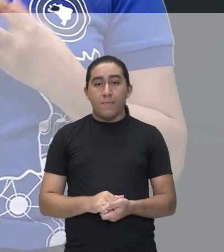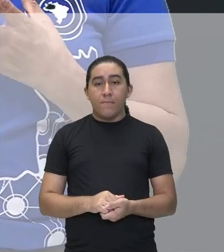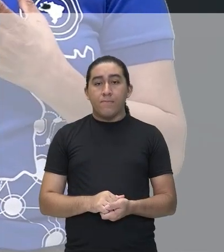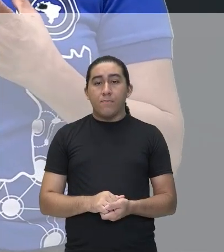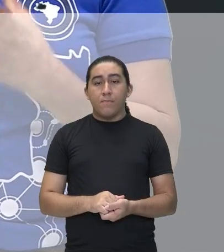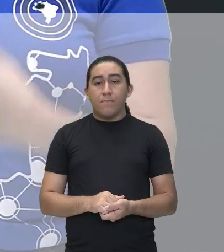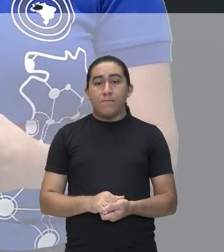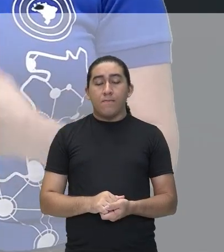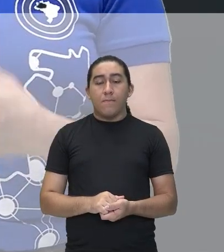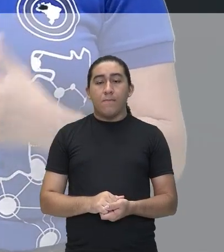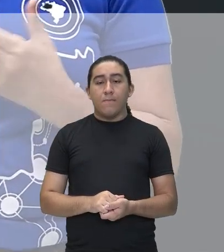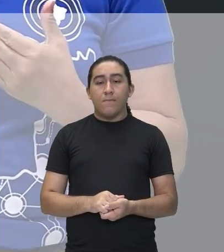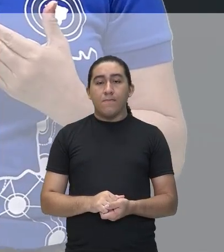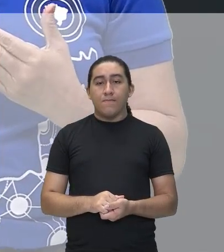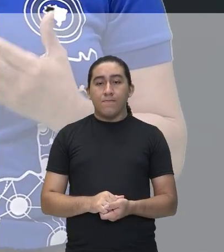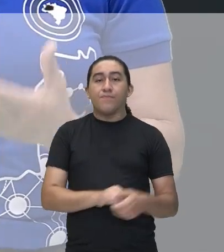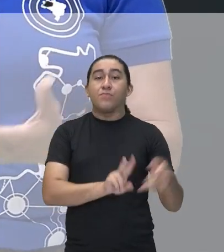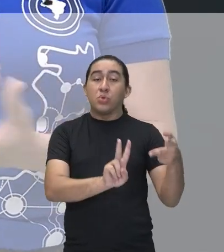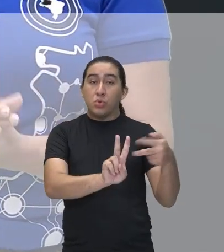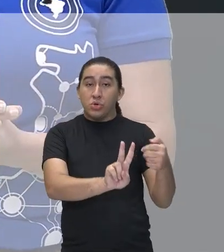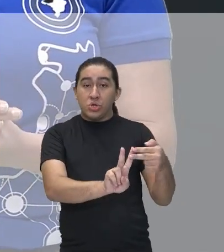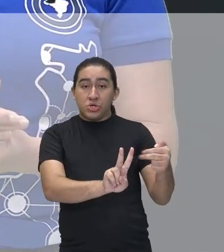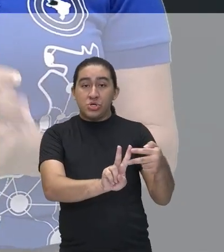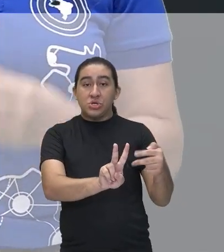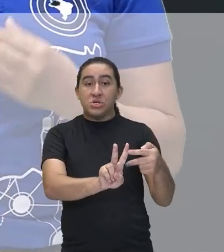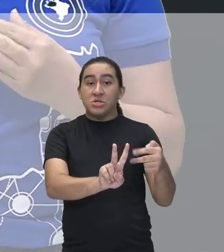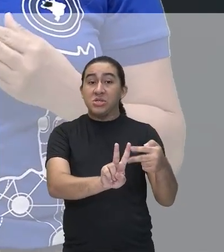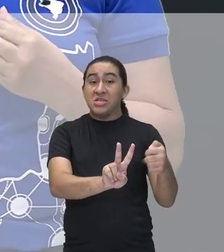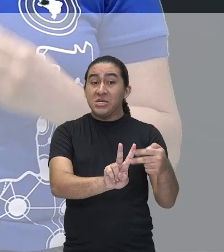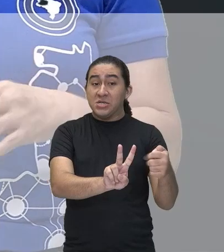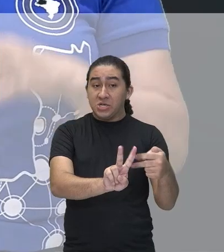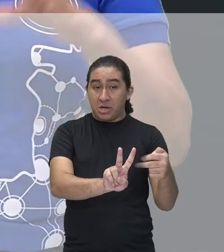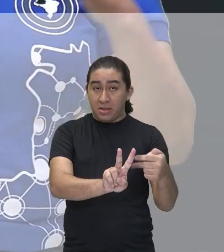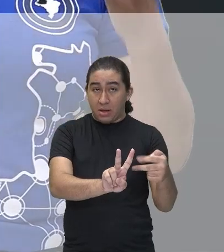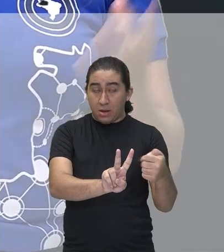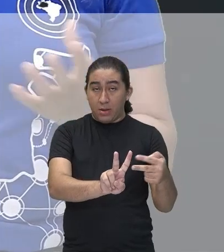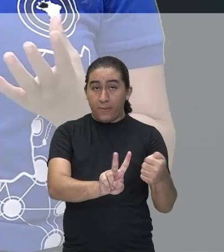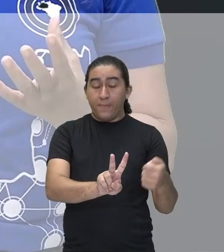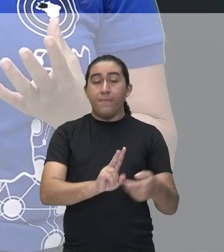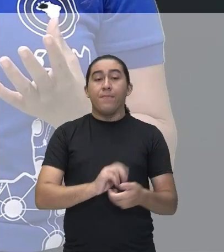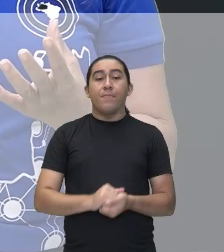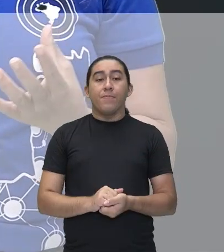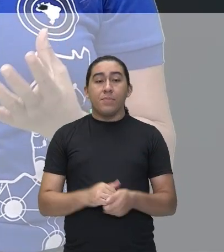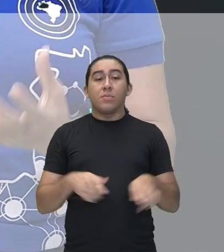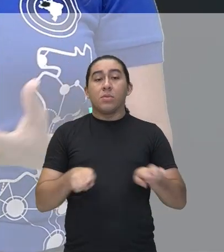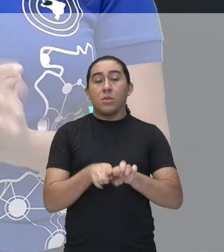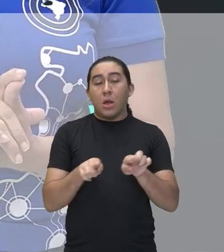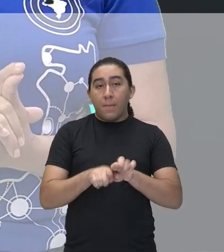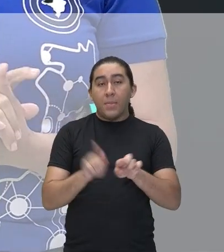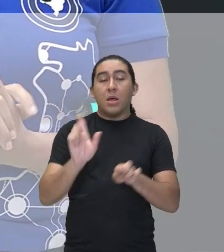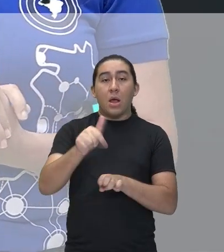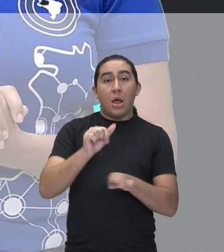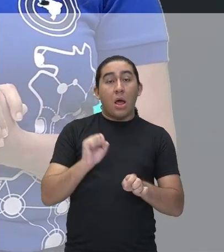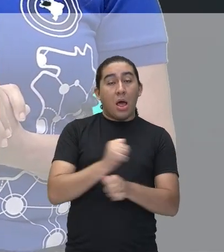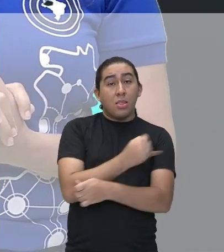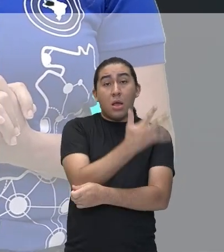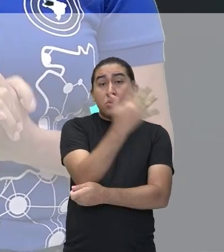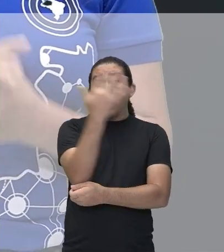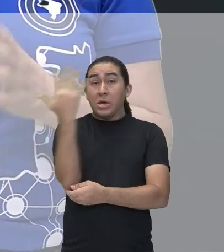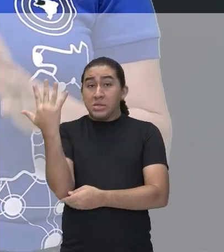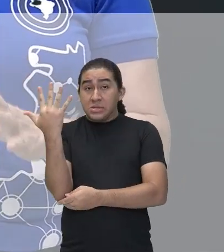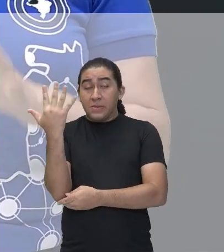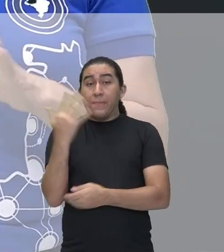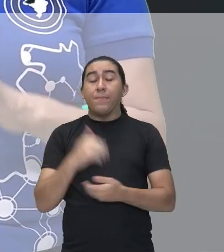o índio, né? E também a natureza. São